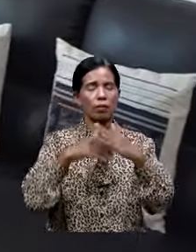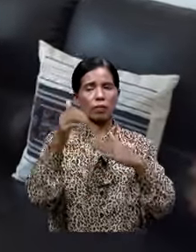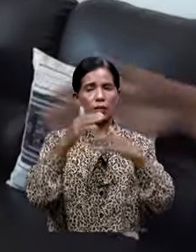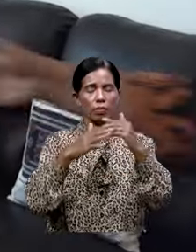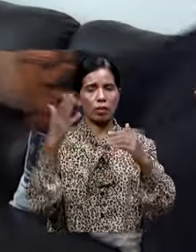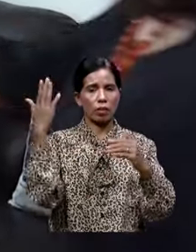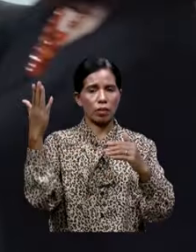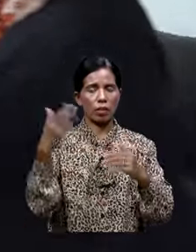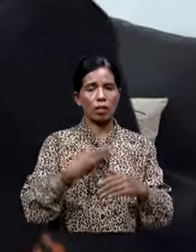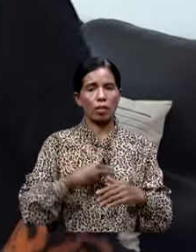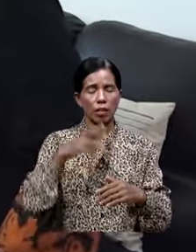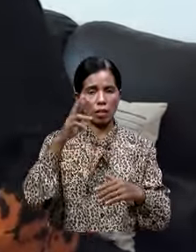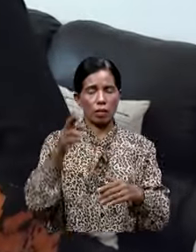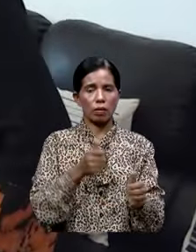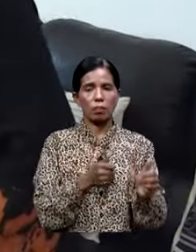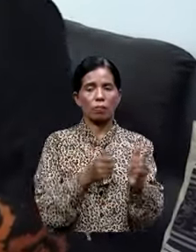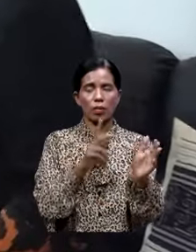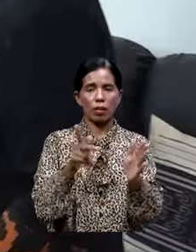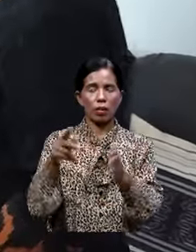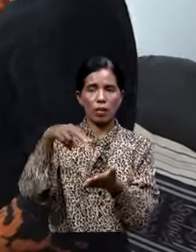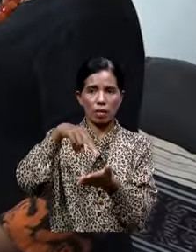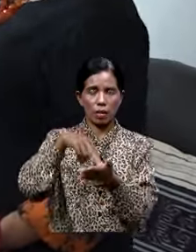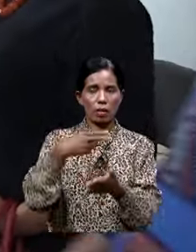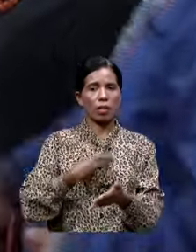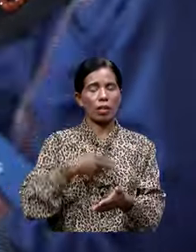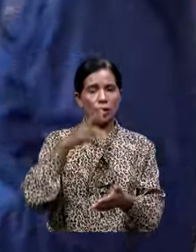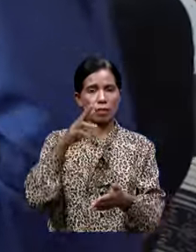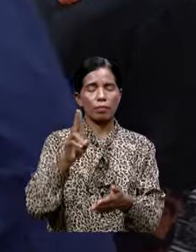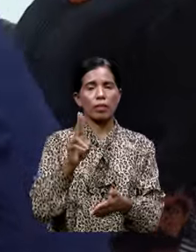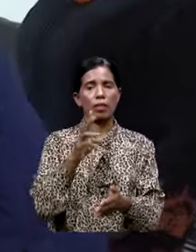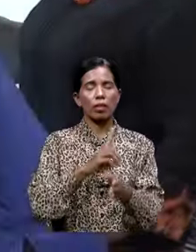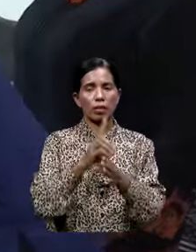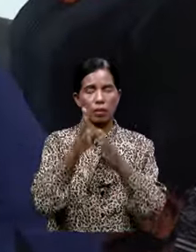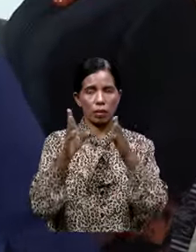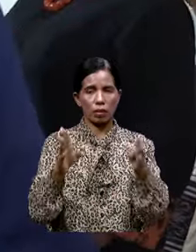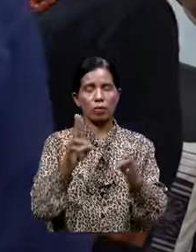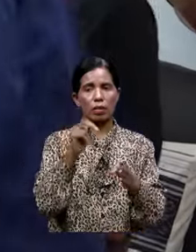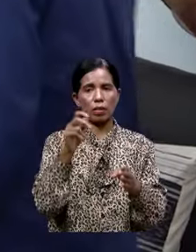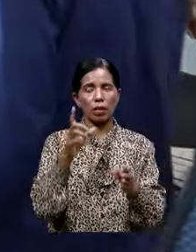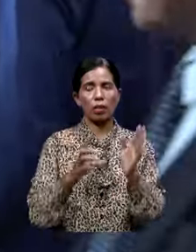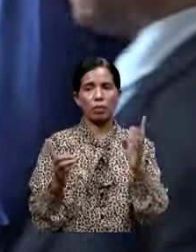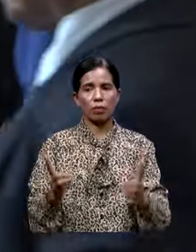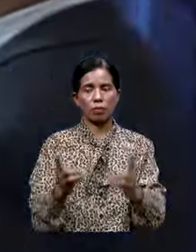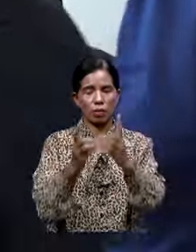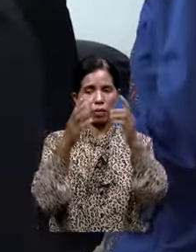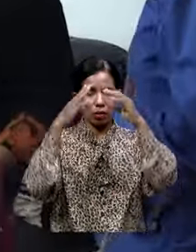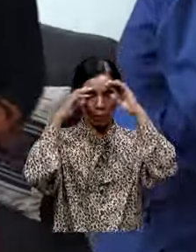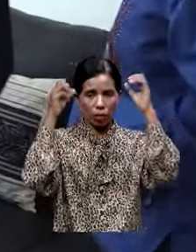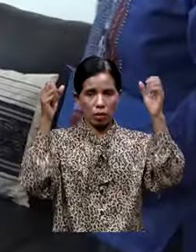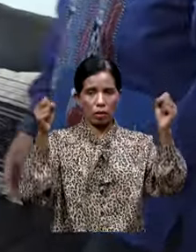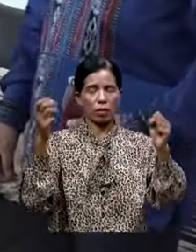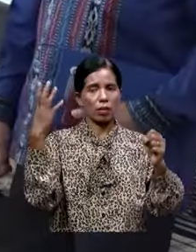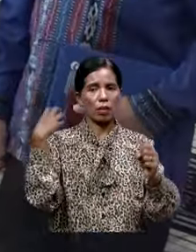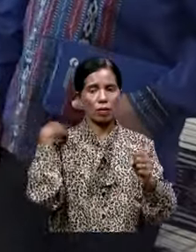cidade universitária, nebetuir plano Seari e Ahera. Reitor UNITEL e ato que está o NEM, afinal, formal o Presidente da República e a